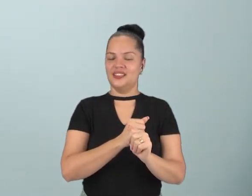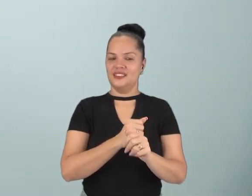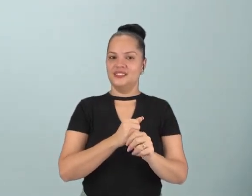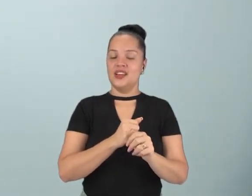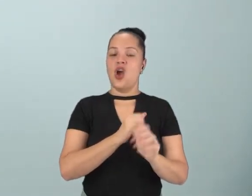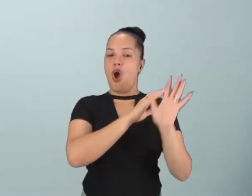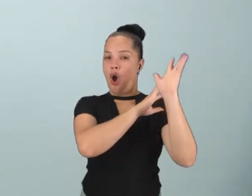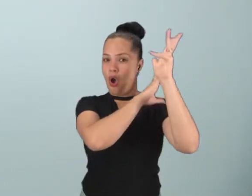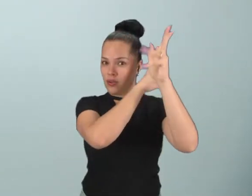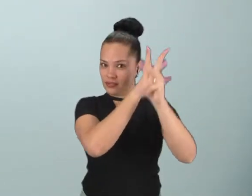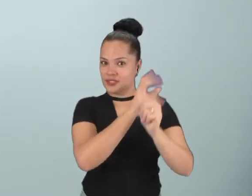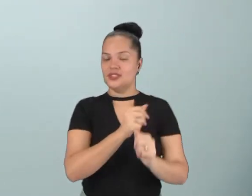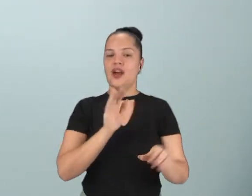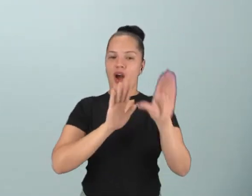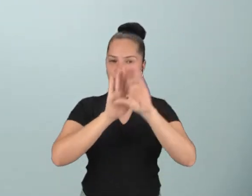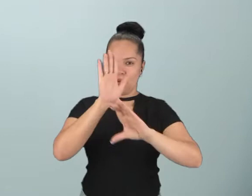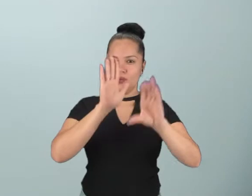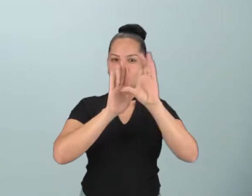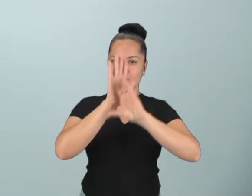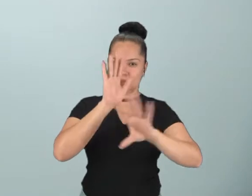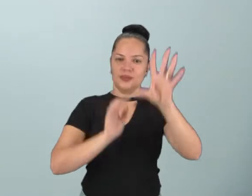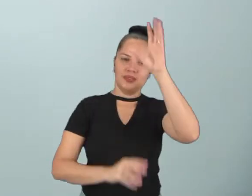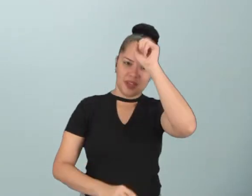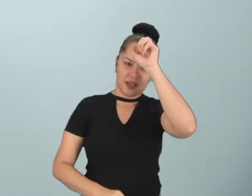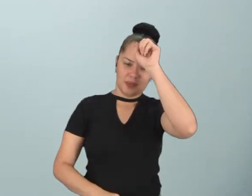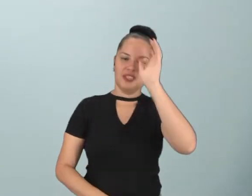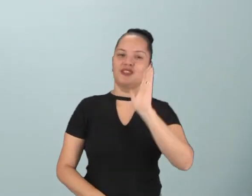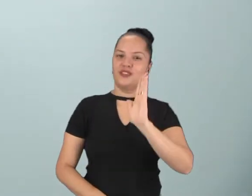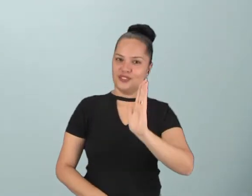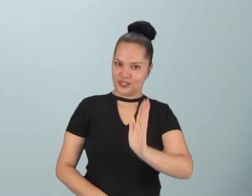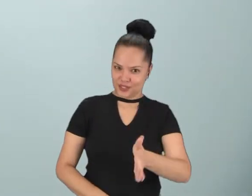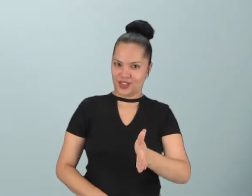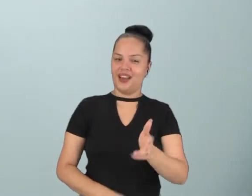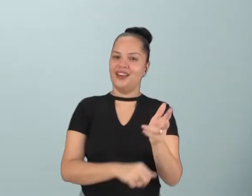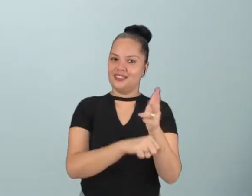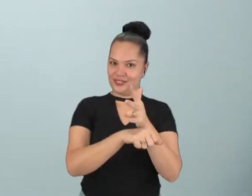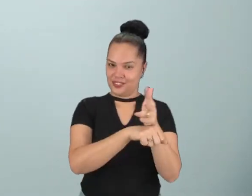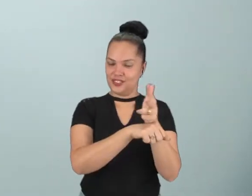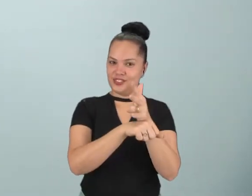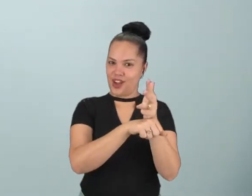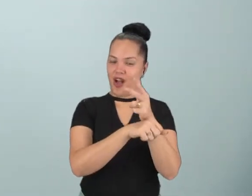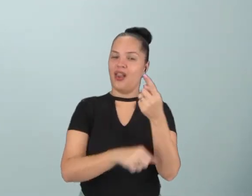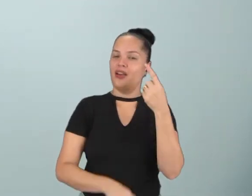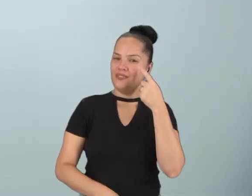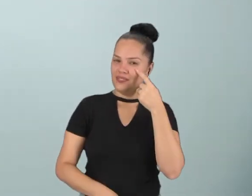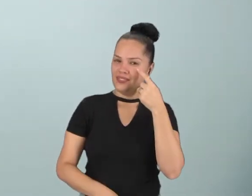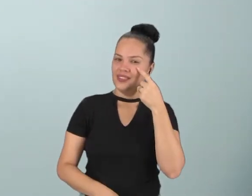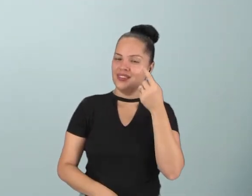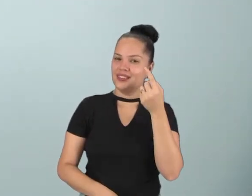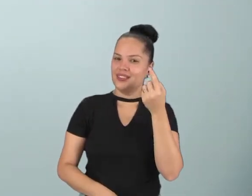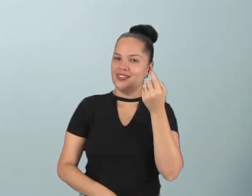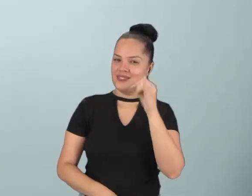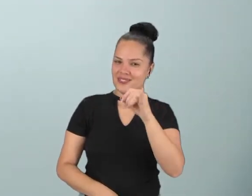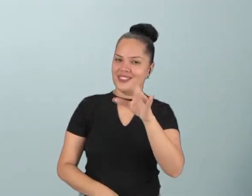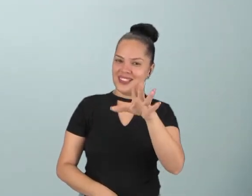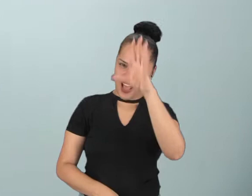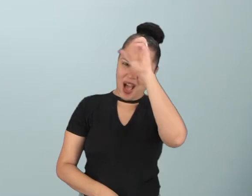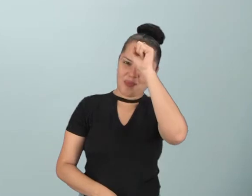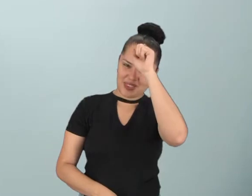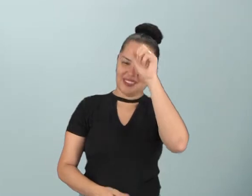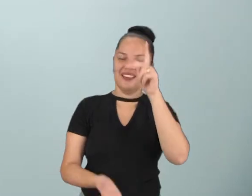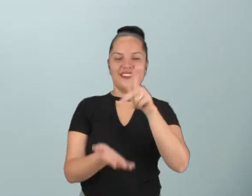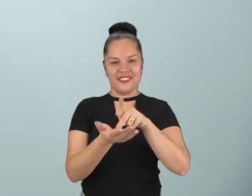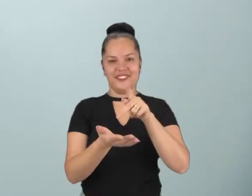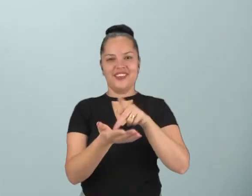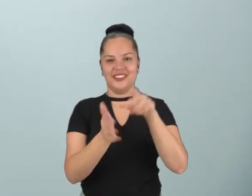os conteúdos que nós já aprendemos aqui nas nossas audioaulas para ver se vocês realmente fixaram o conteúdo, ok? E